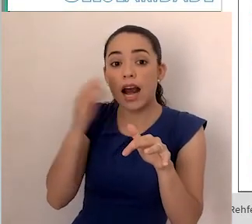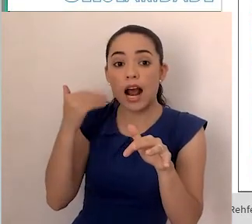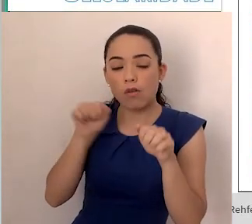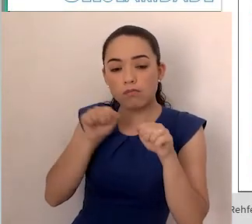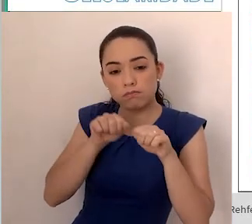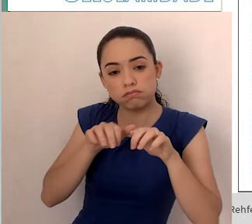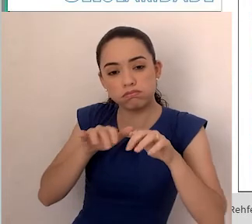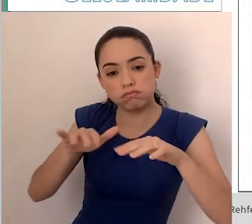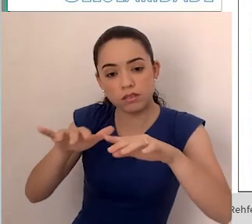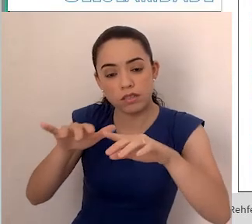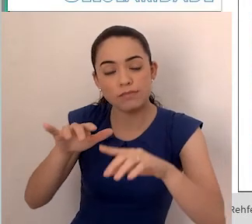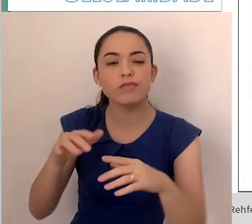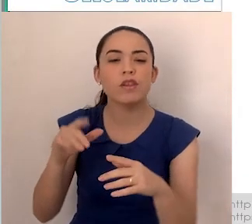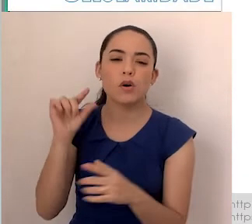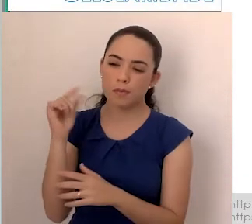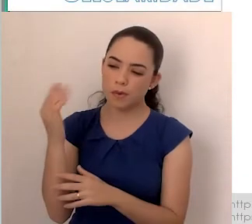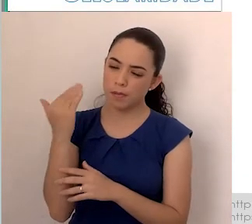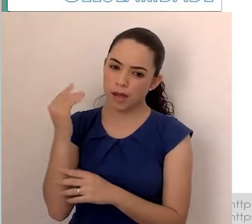através dos vasos sanguíneos.